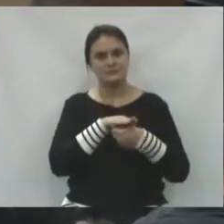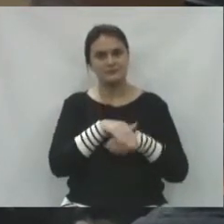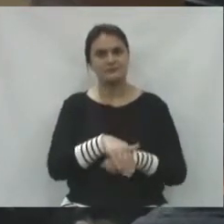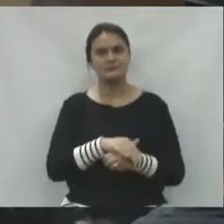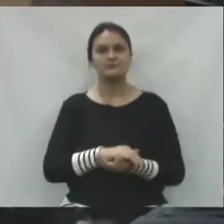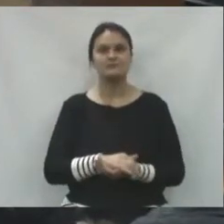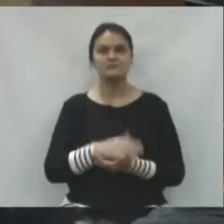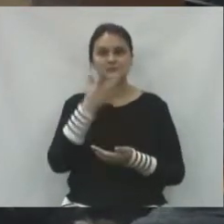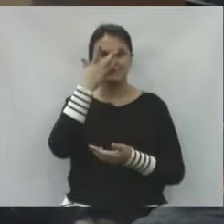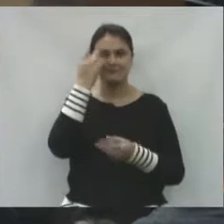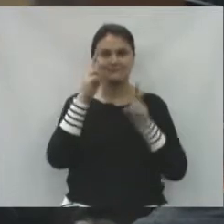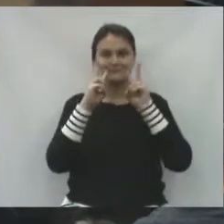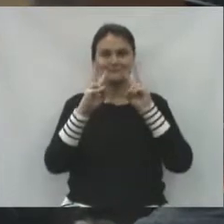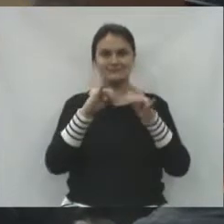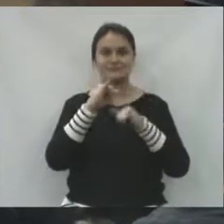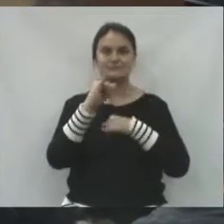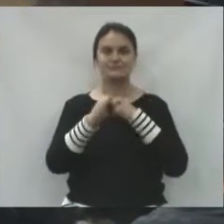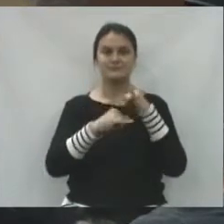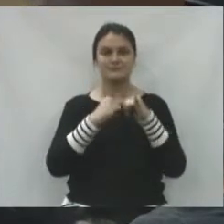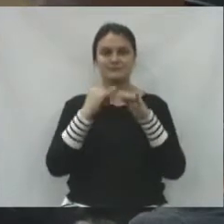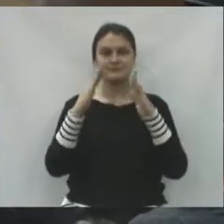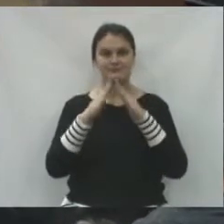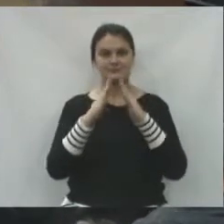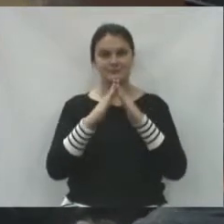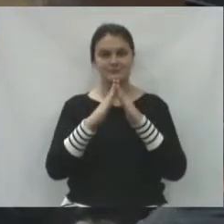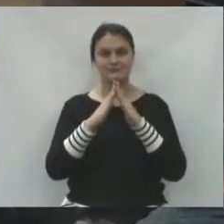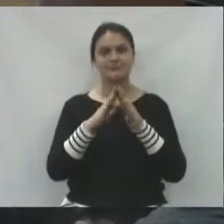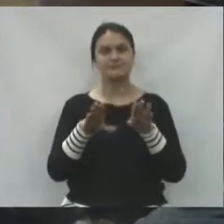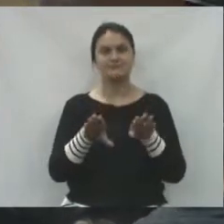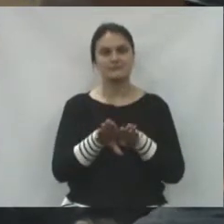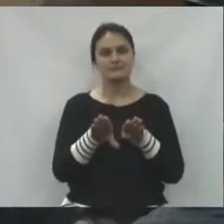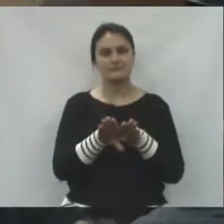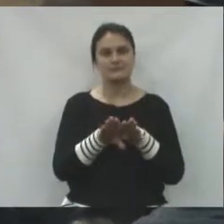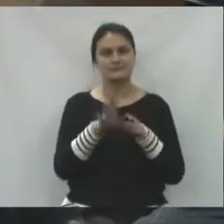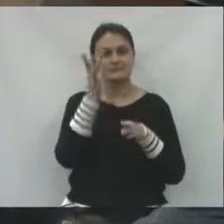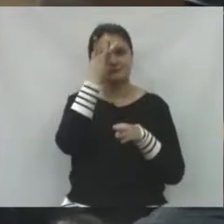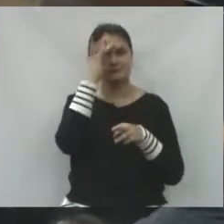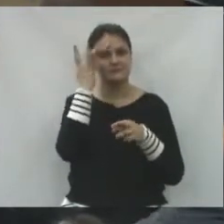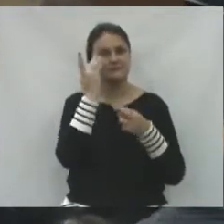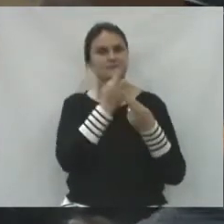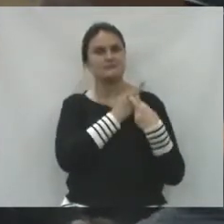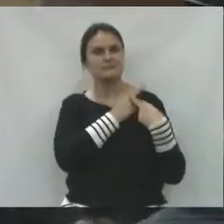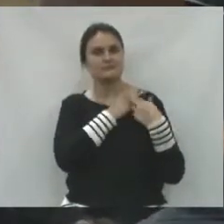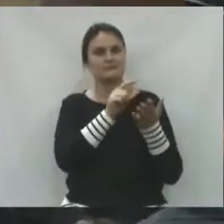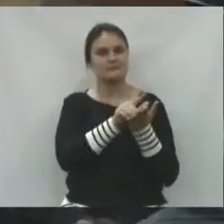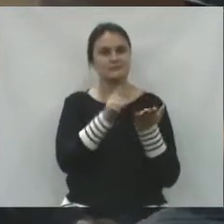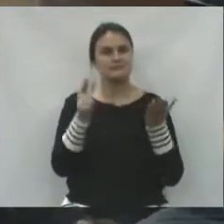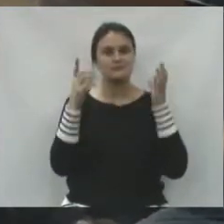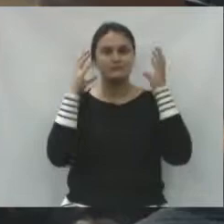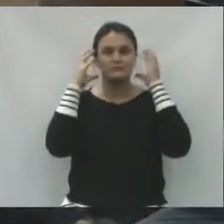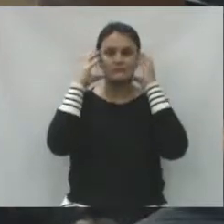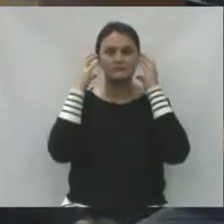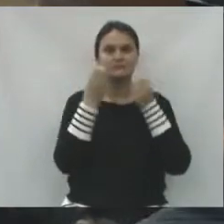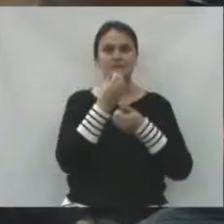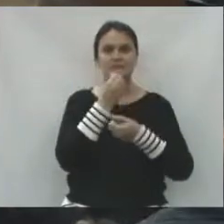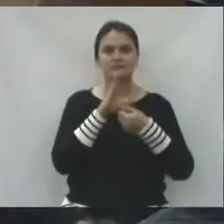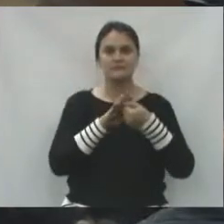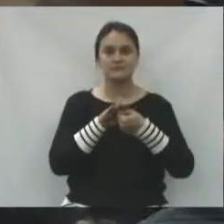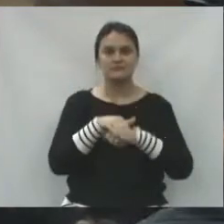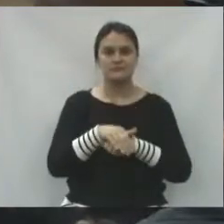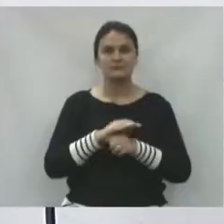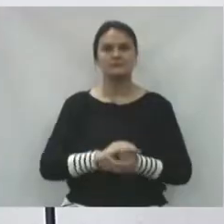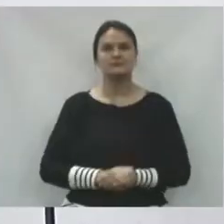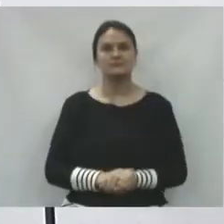boa noite. Internautas e também jornalistas aqui presentes, muito boa